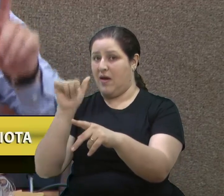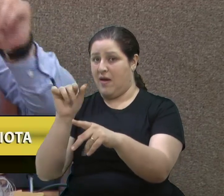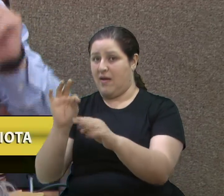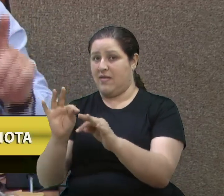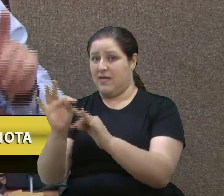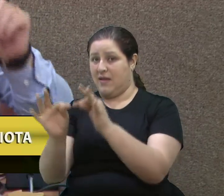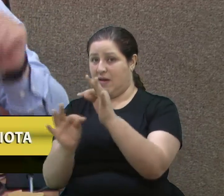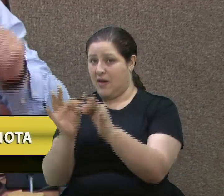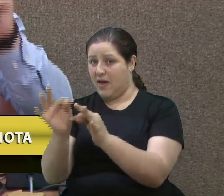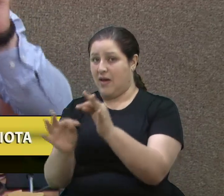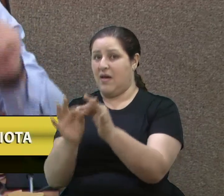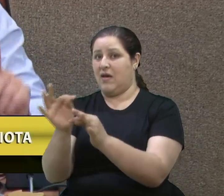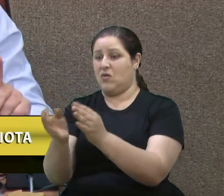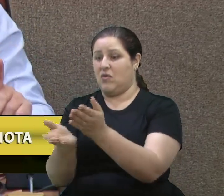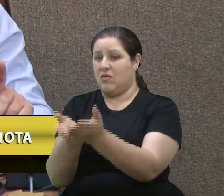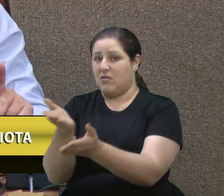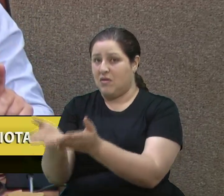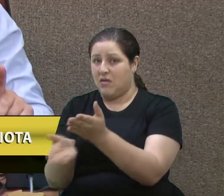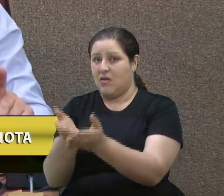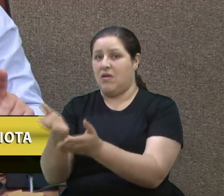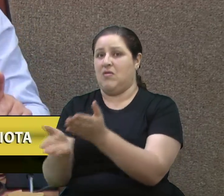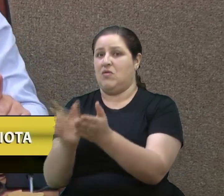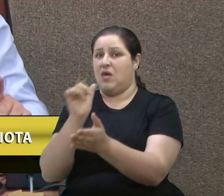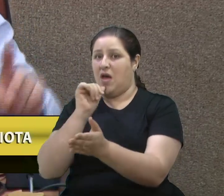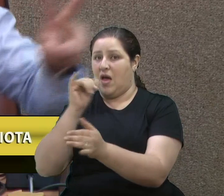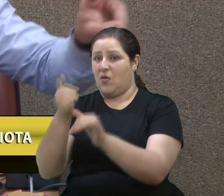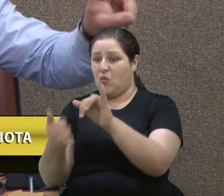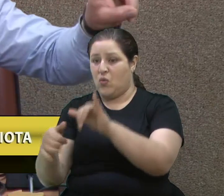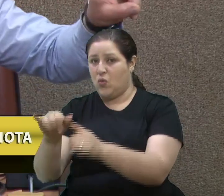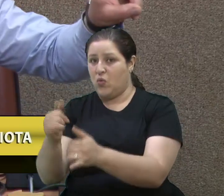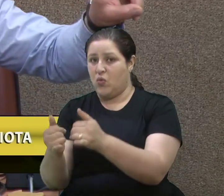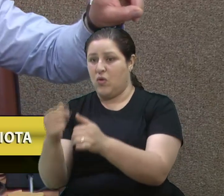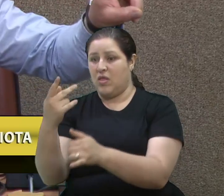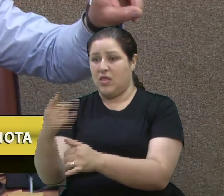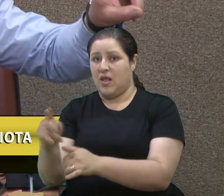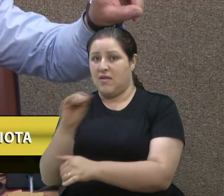técnicos que tratam a água nos laboratórios, o salário deles é 2 pila.